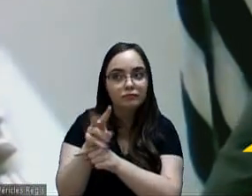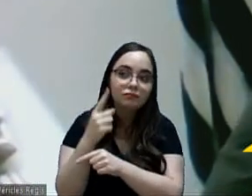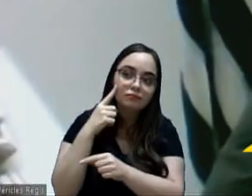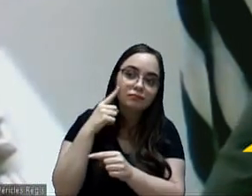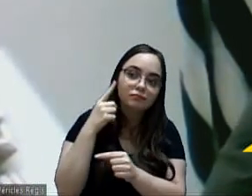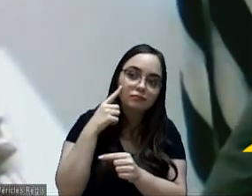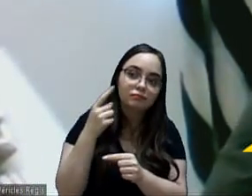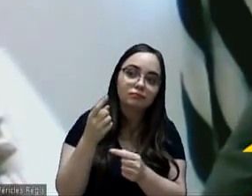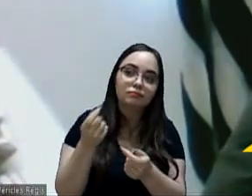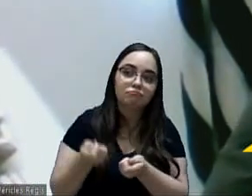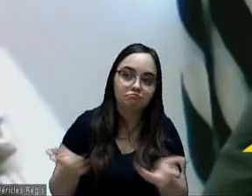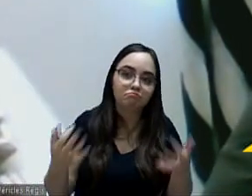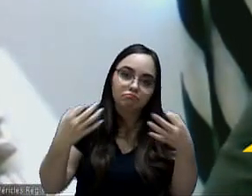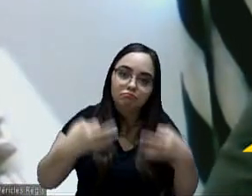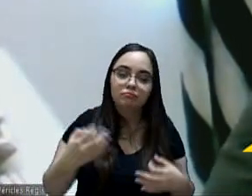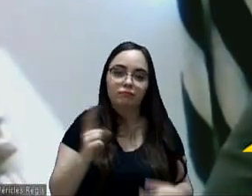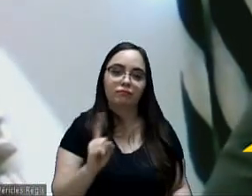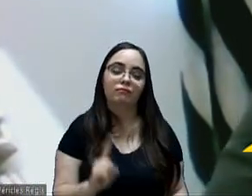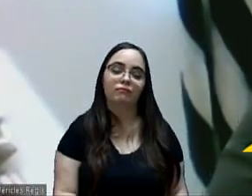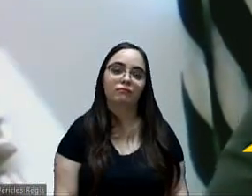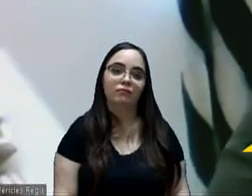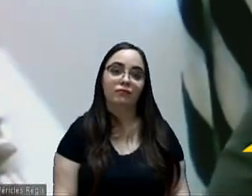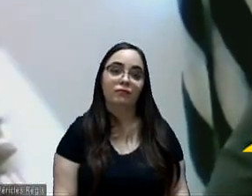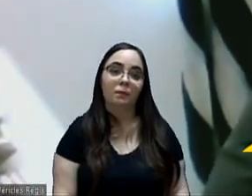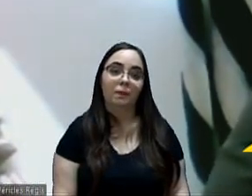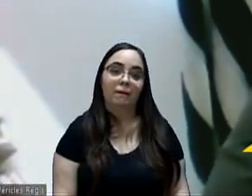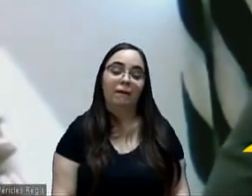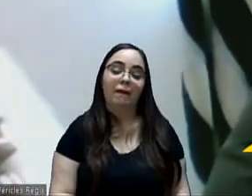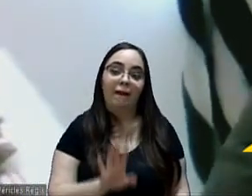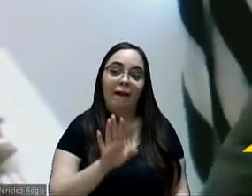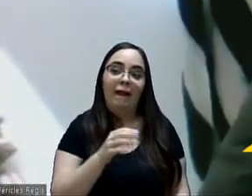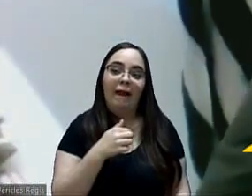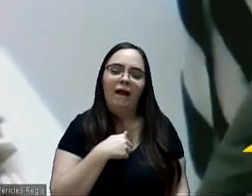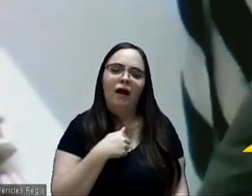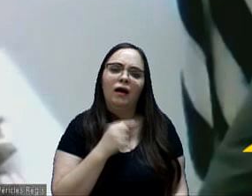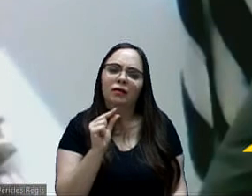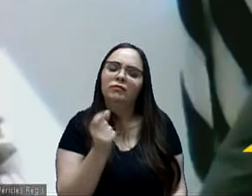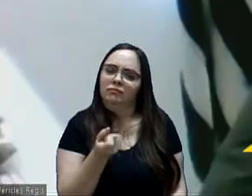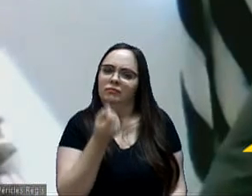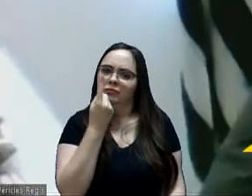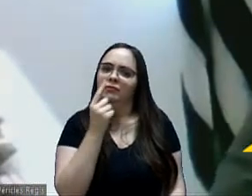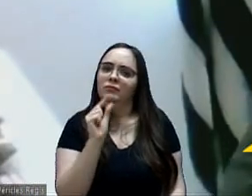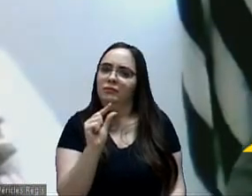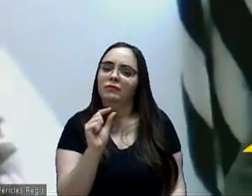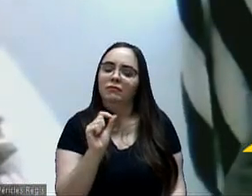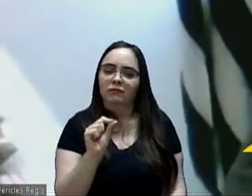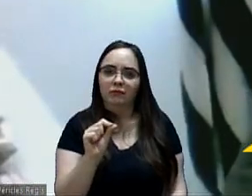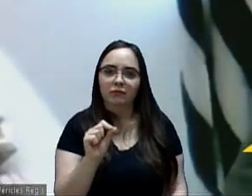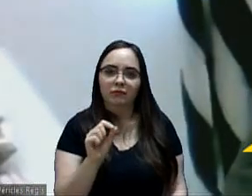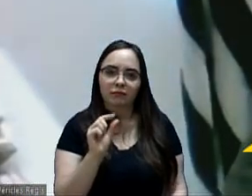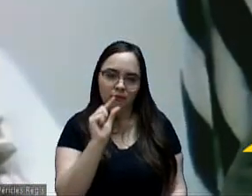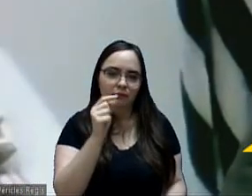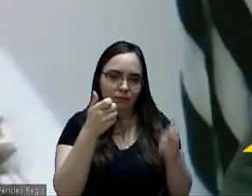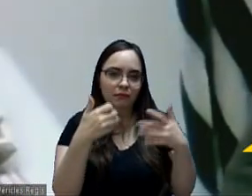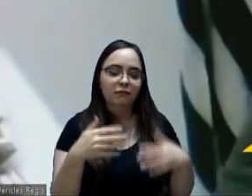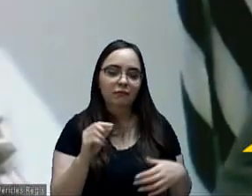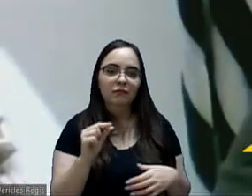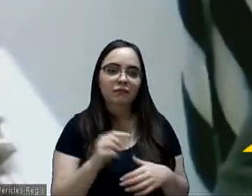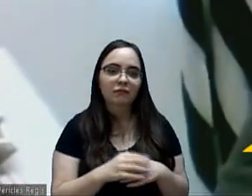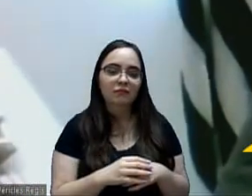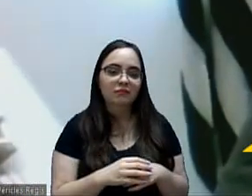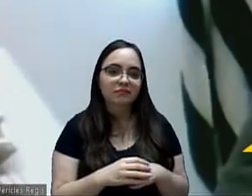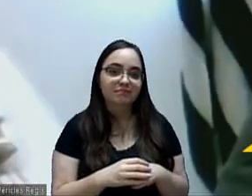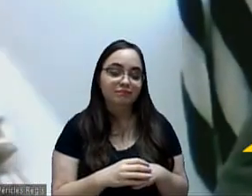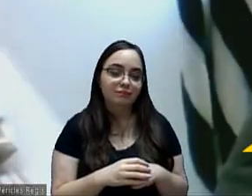aí do próprio executivo. Tá? Mas sabe o que me causa uma certa estranheza? Eu gostaria de falar isso. A